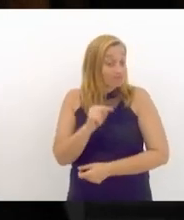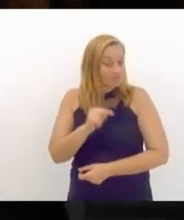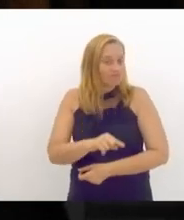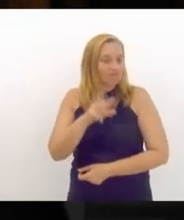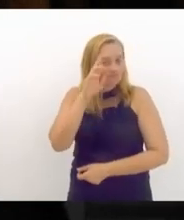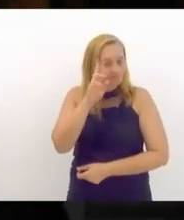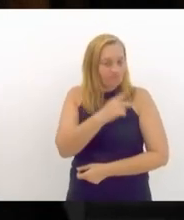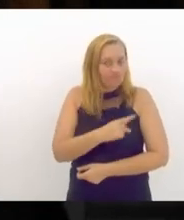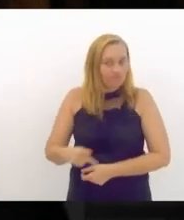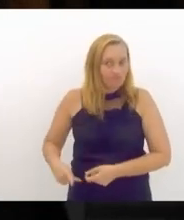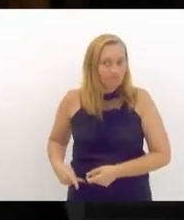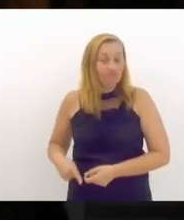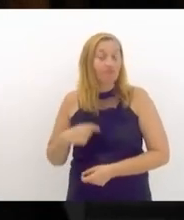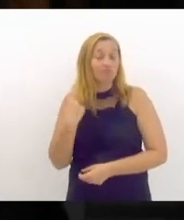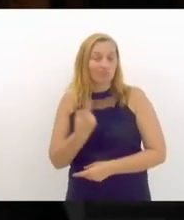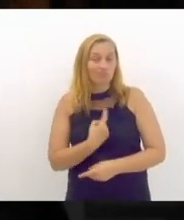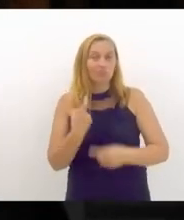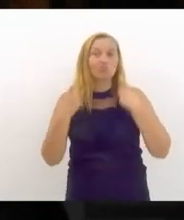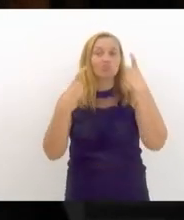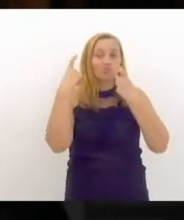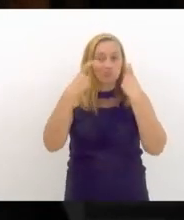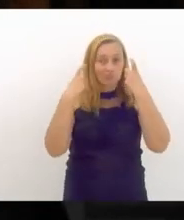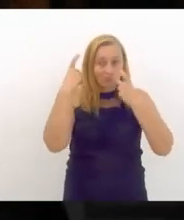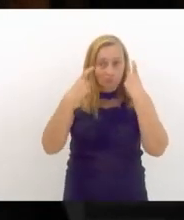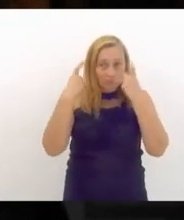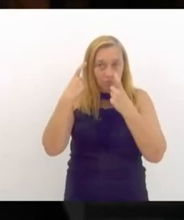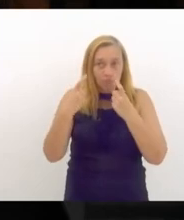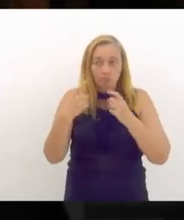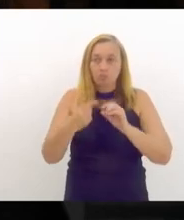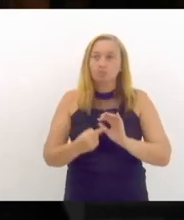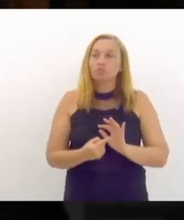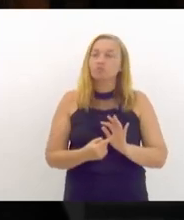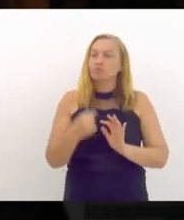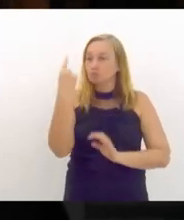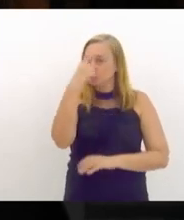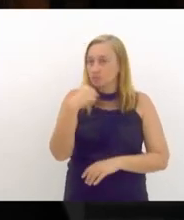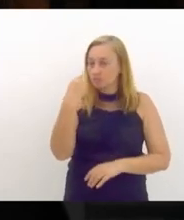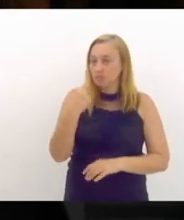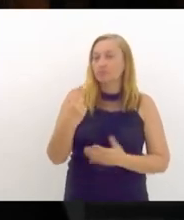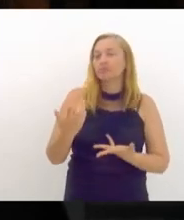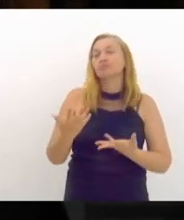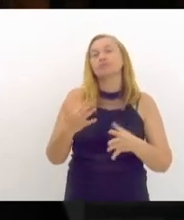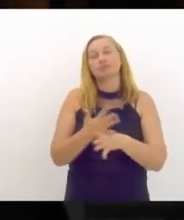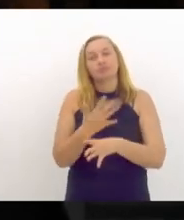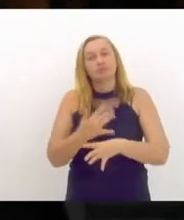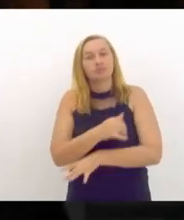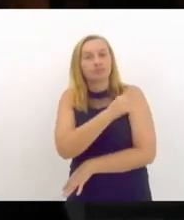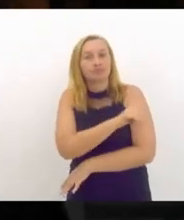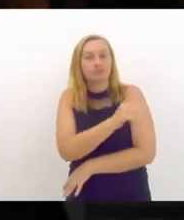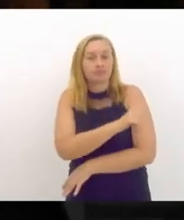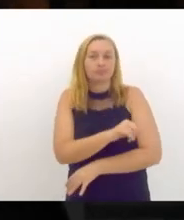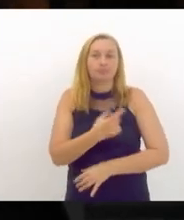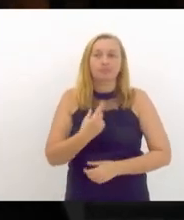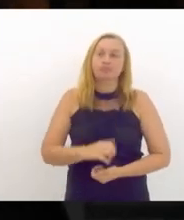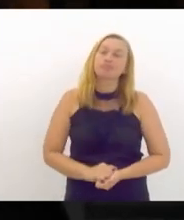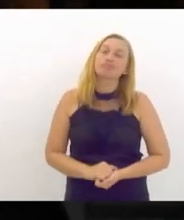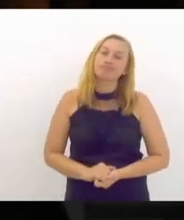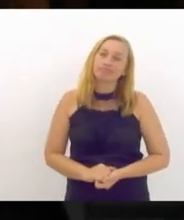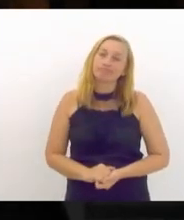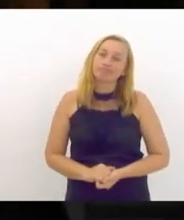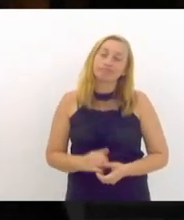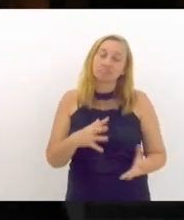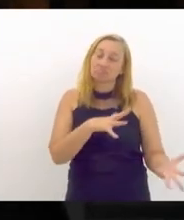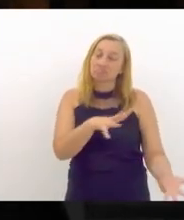presidenta, a nossa preocupação com a imagem da cidade do Rio de Janeiro, que está indo para o